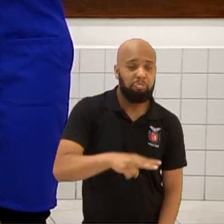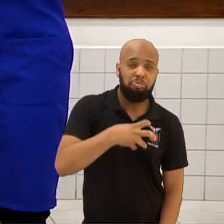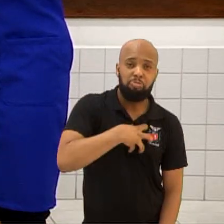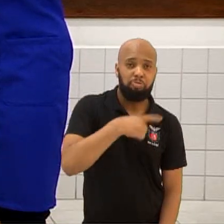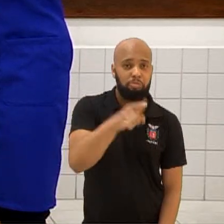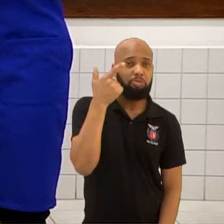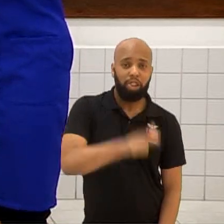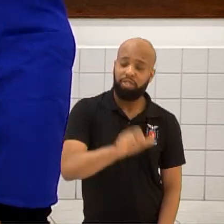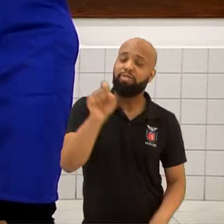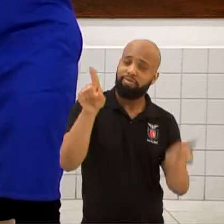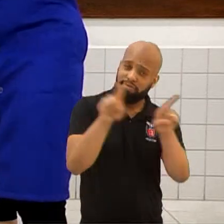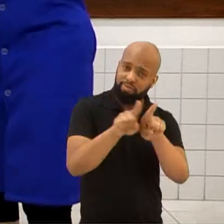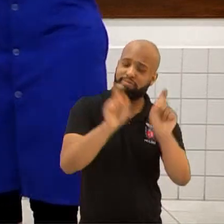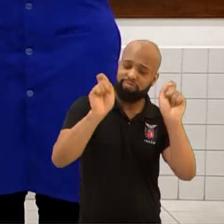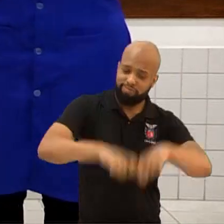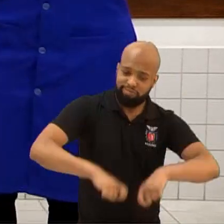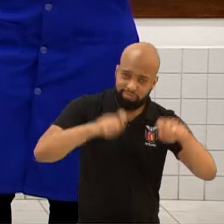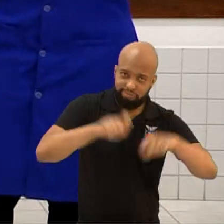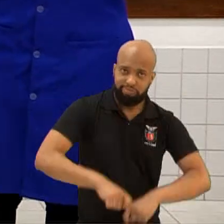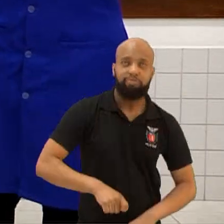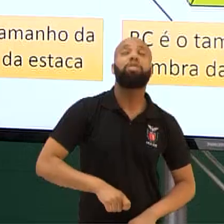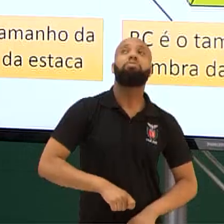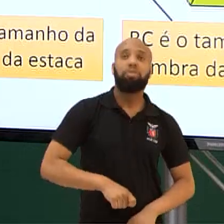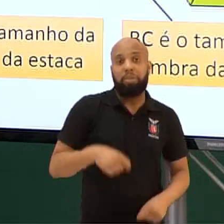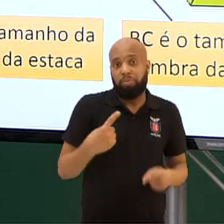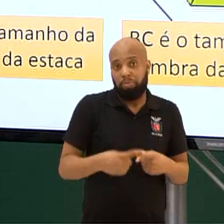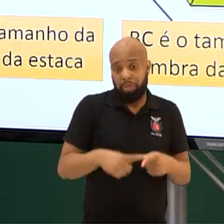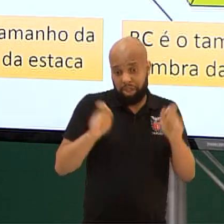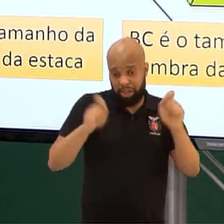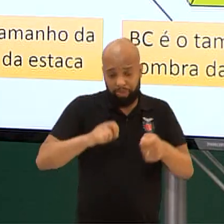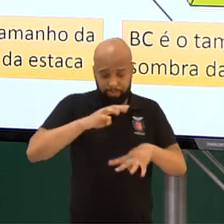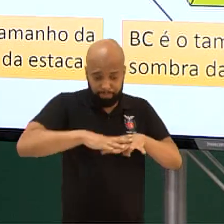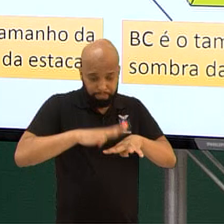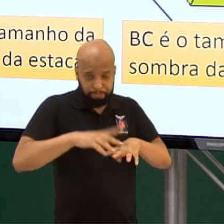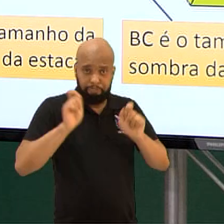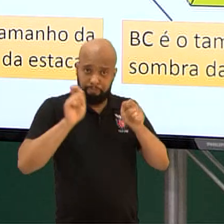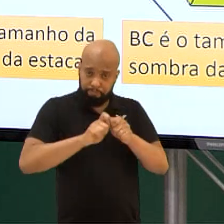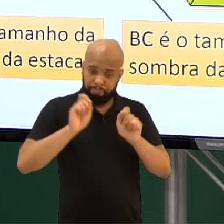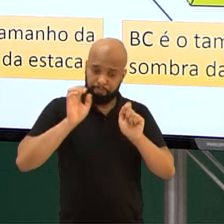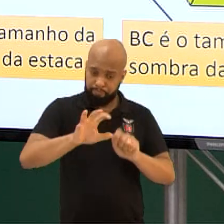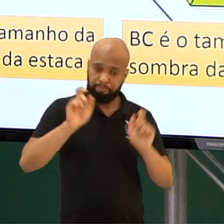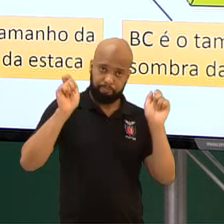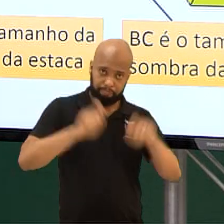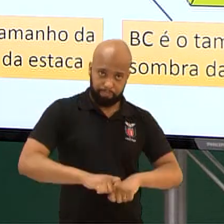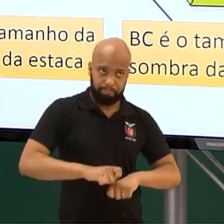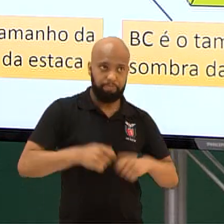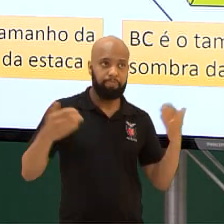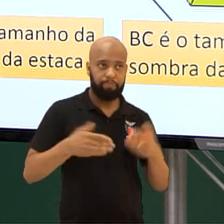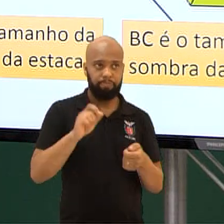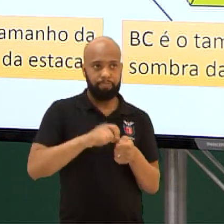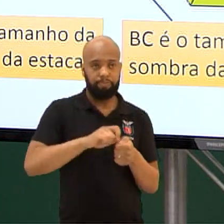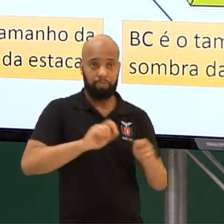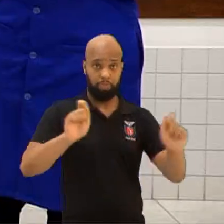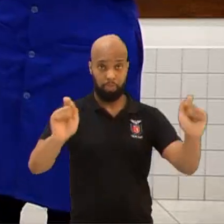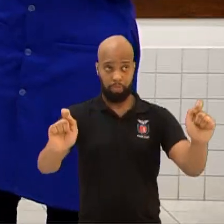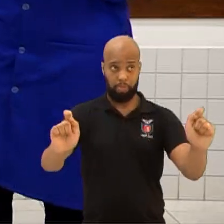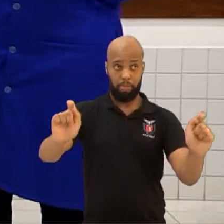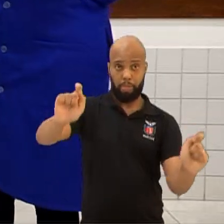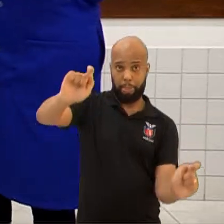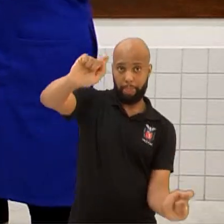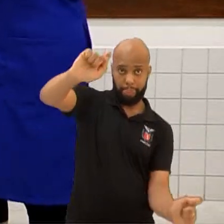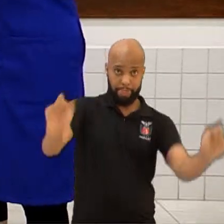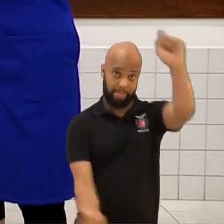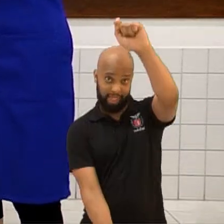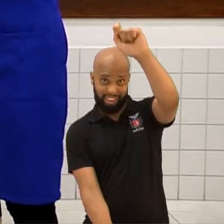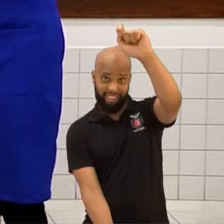enxergar aquele conteúdo, aquela teoria estudada, aplicada no desenho. E é isso que nós faremos agora, né, Su? Isso